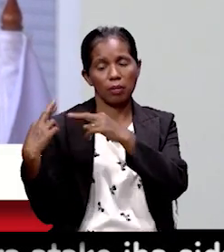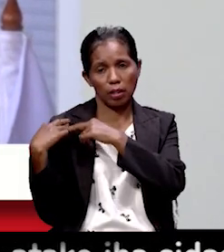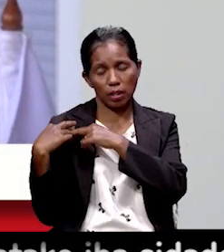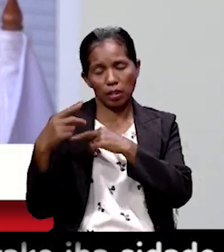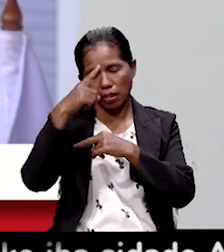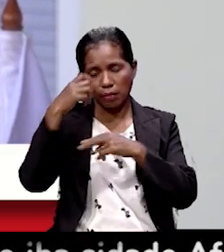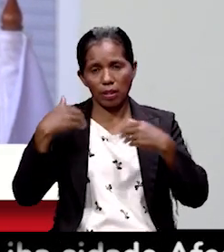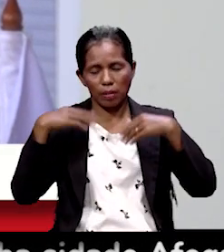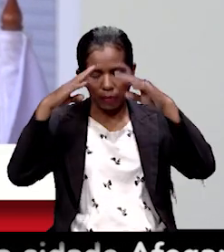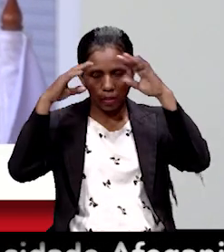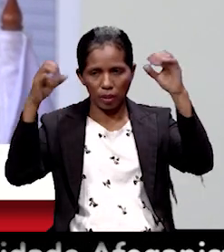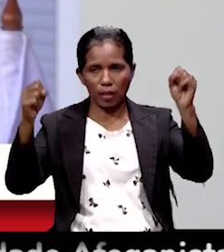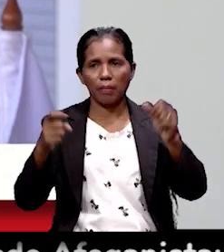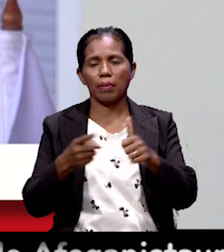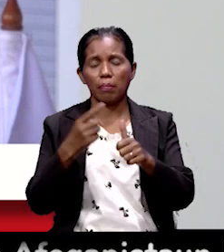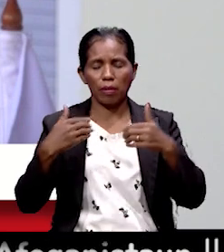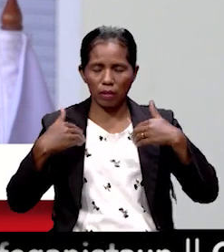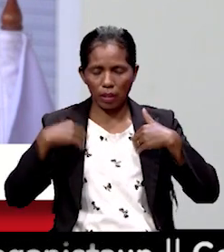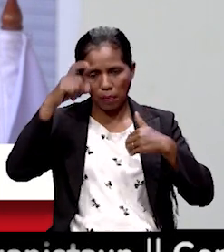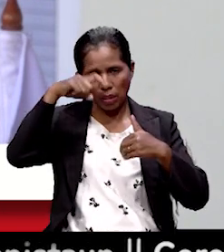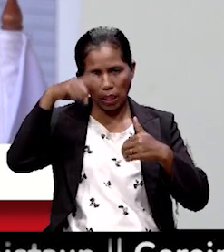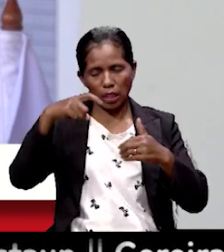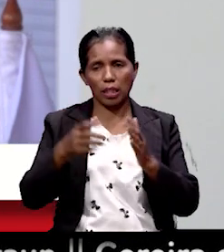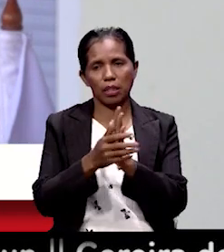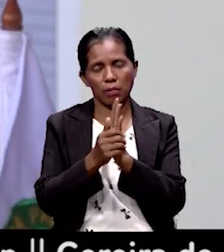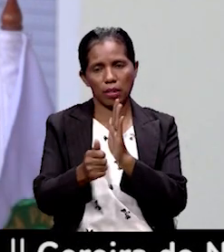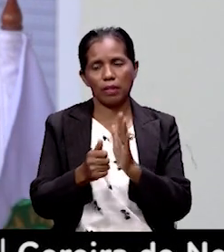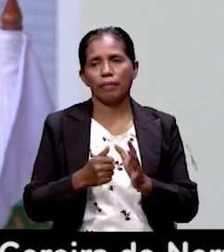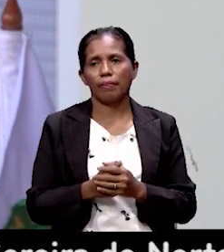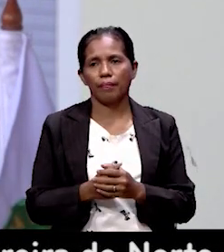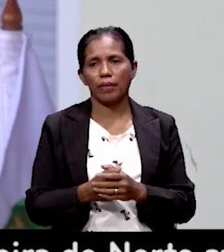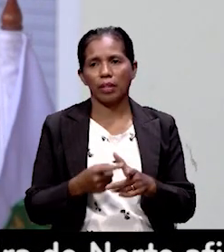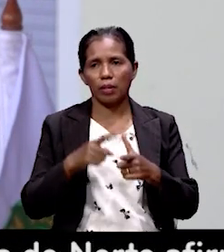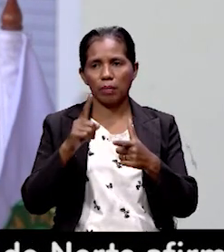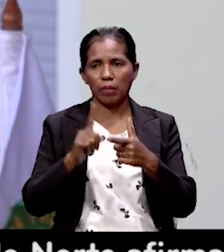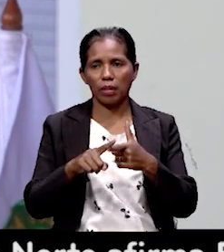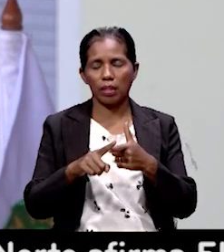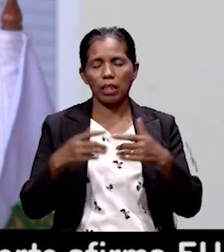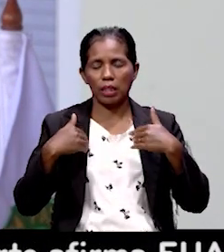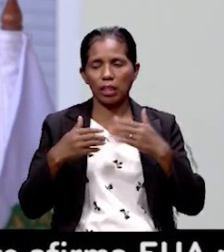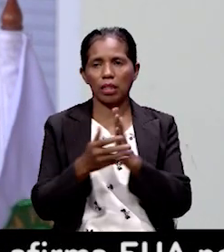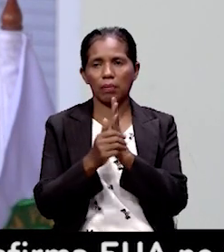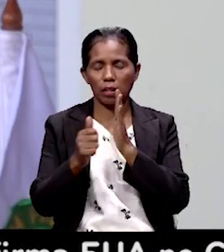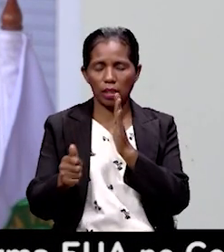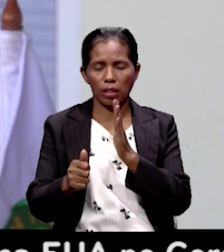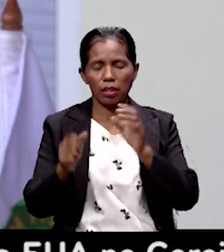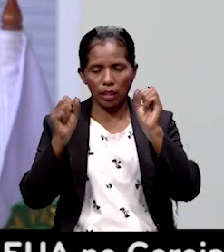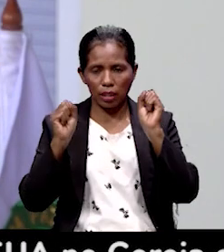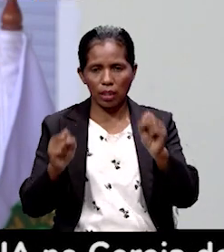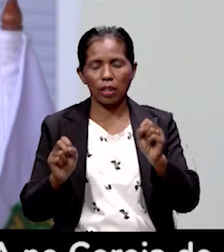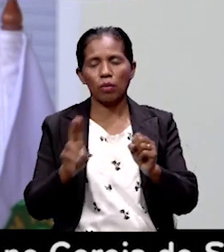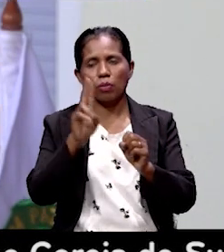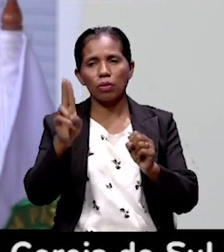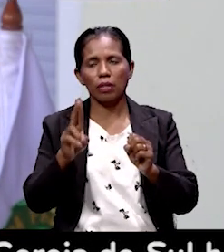adoro. Primeiro nia ten ki kapasidade intelectual. Segundo nia ten ki kapasidade manezerial. No terceiro, ele tem que